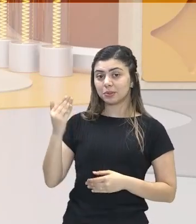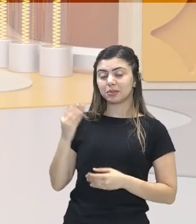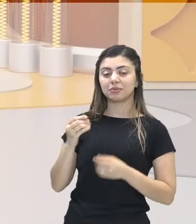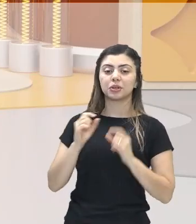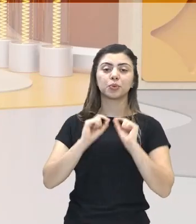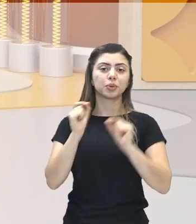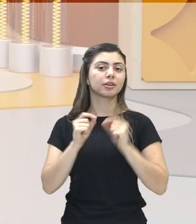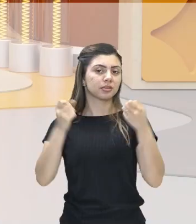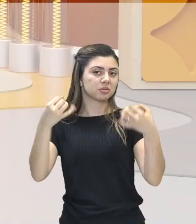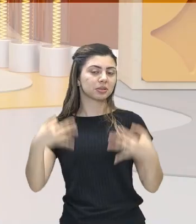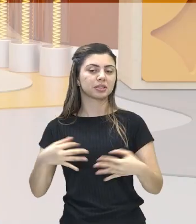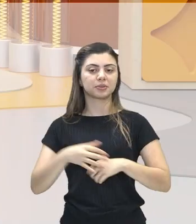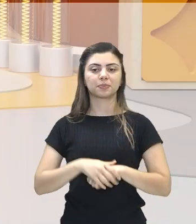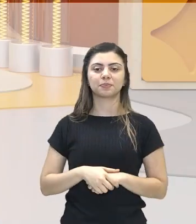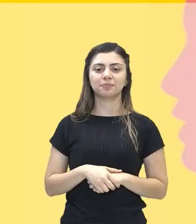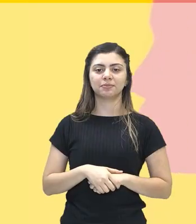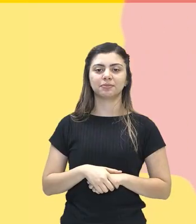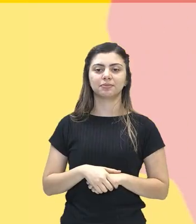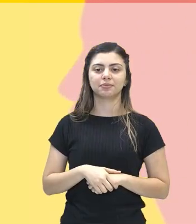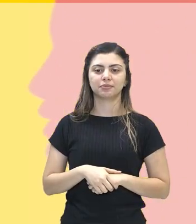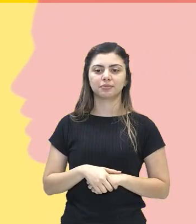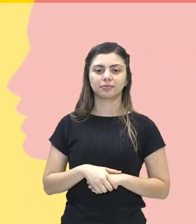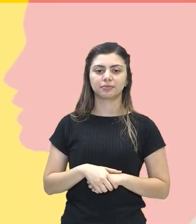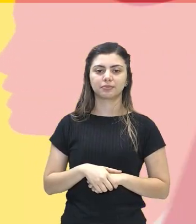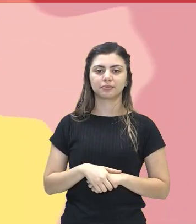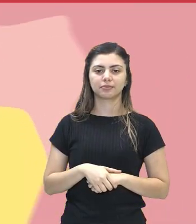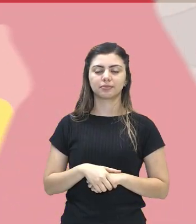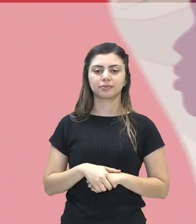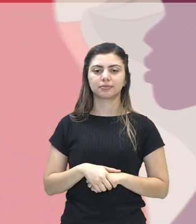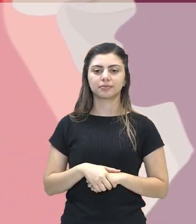ensino religioso tem para dizer.